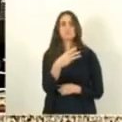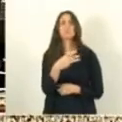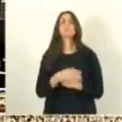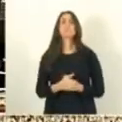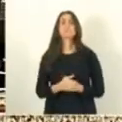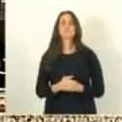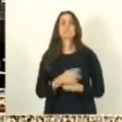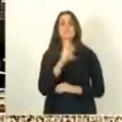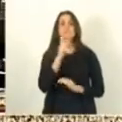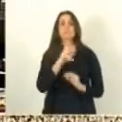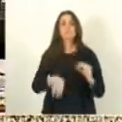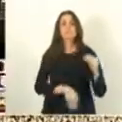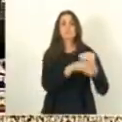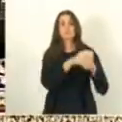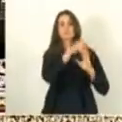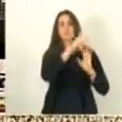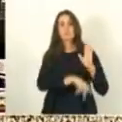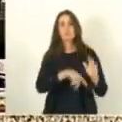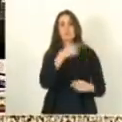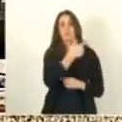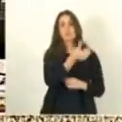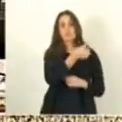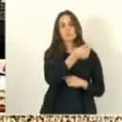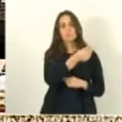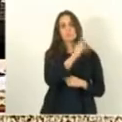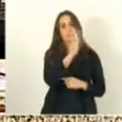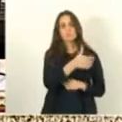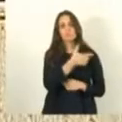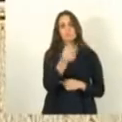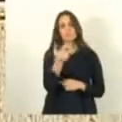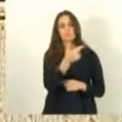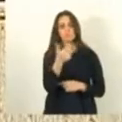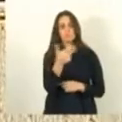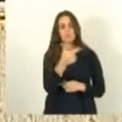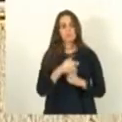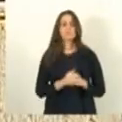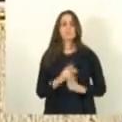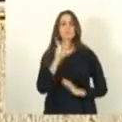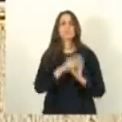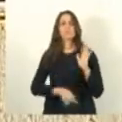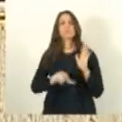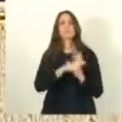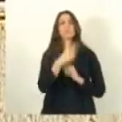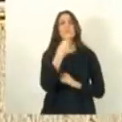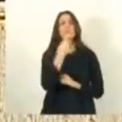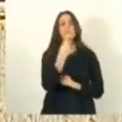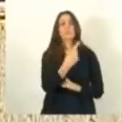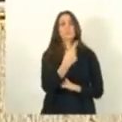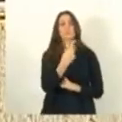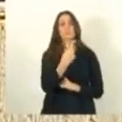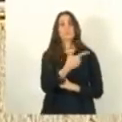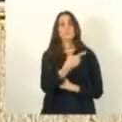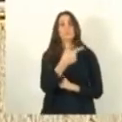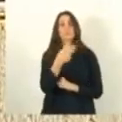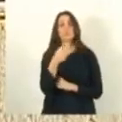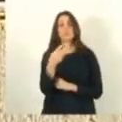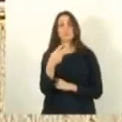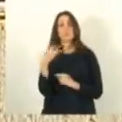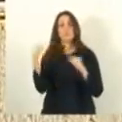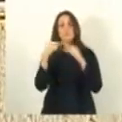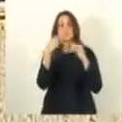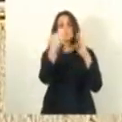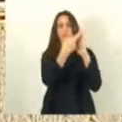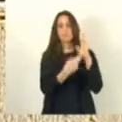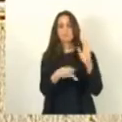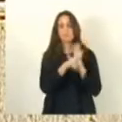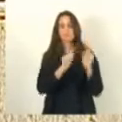Projeto de lei complementar. Junte-se ao projeto de lei 267/2022. Projeto de lei número 273 do deputado Vandinho Leite. Após o cumprimento do artigo